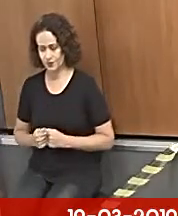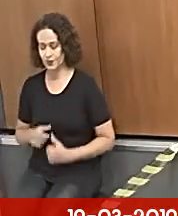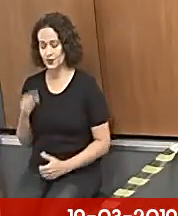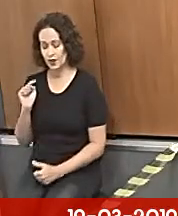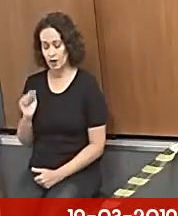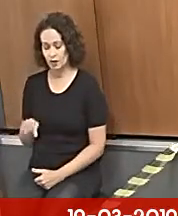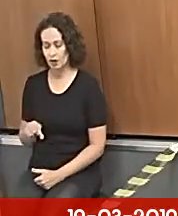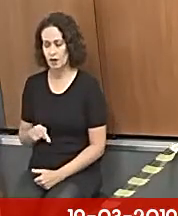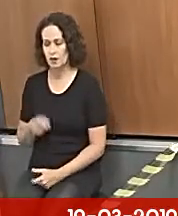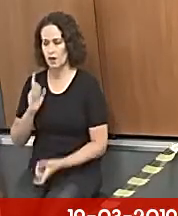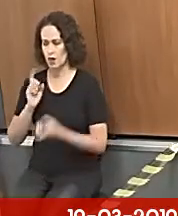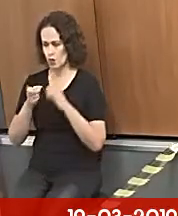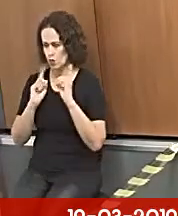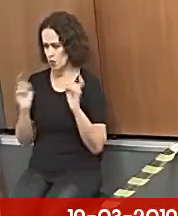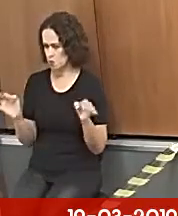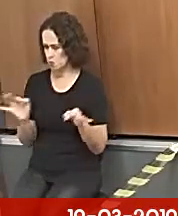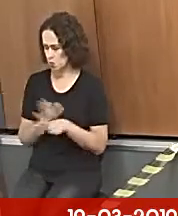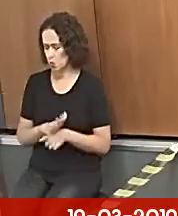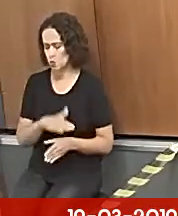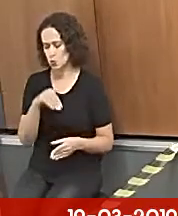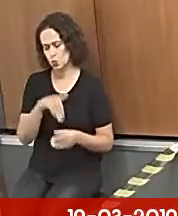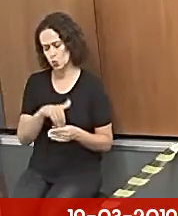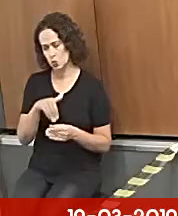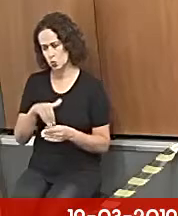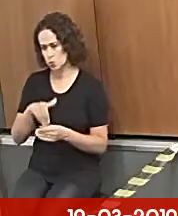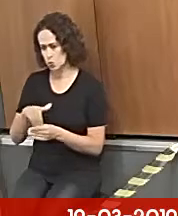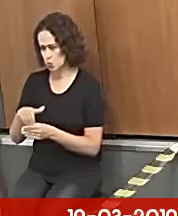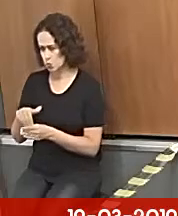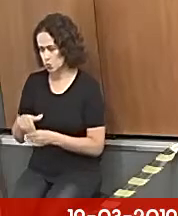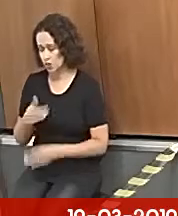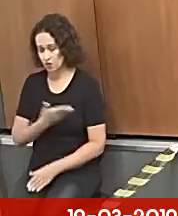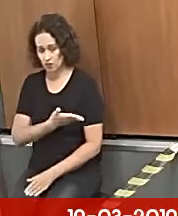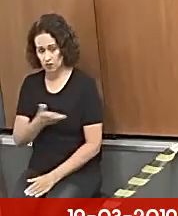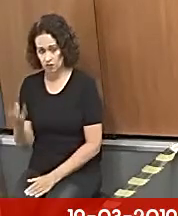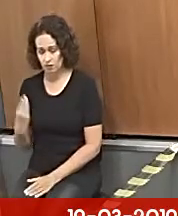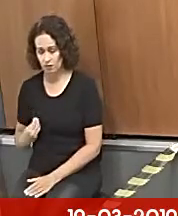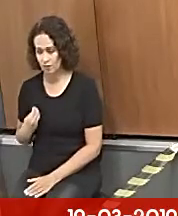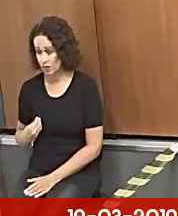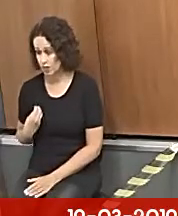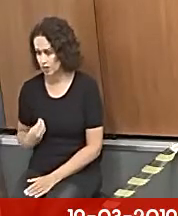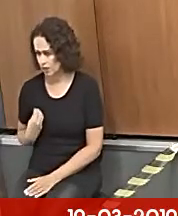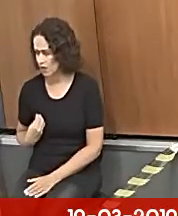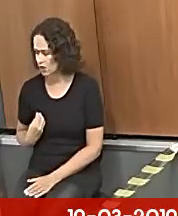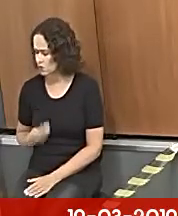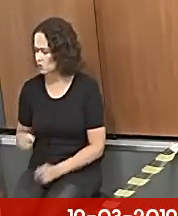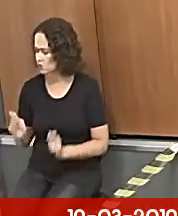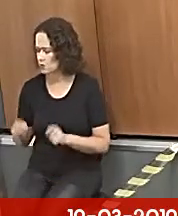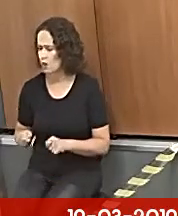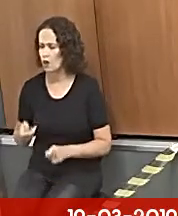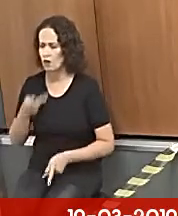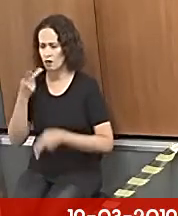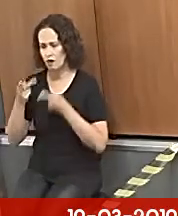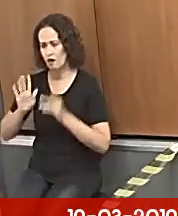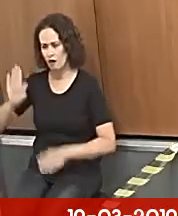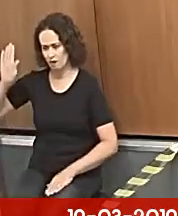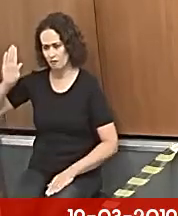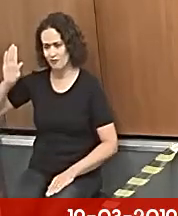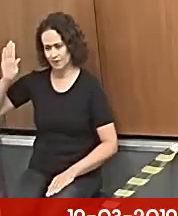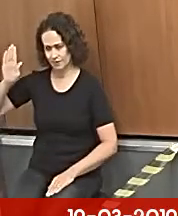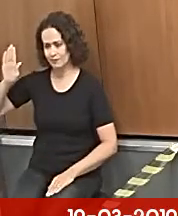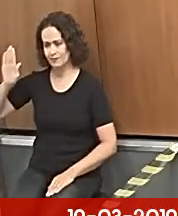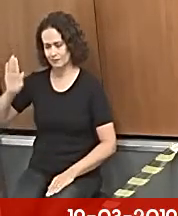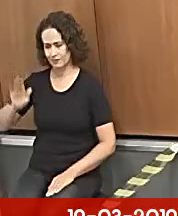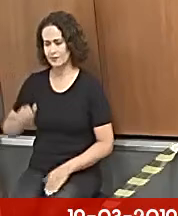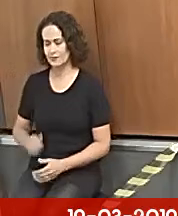após as votações a palavra quem comparece hoje nós vamos oportunizar também que instalar de poder